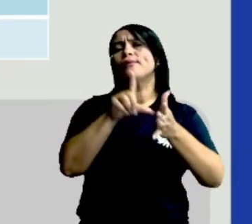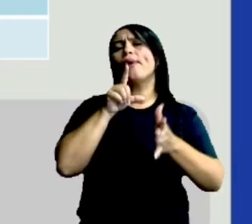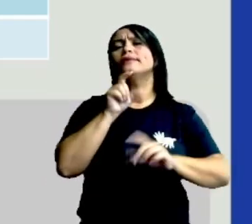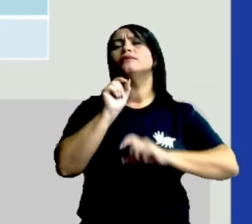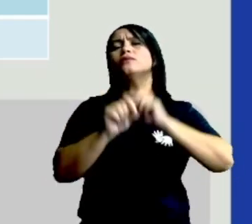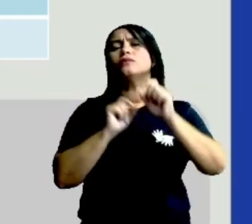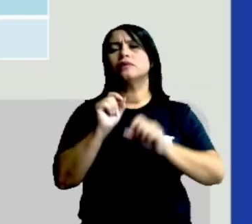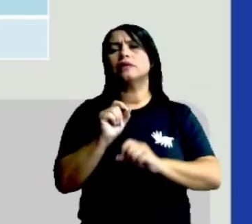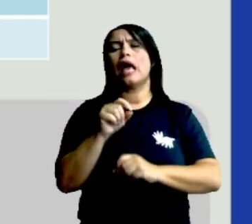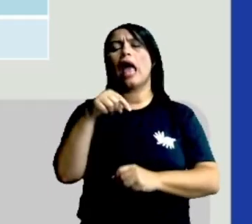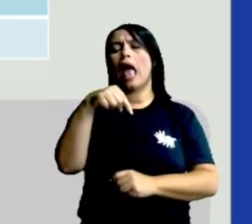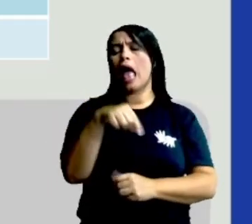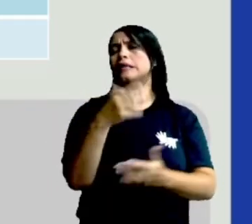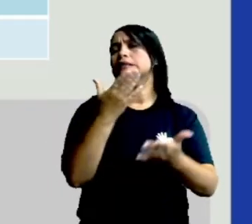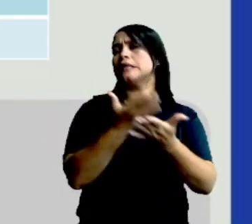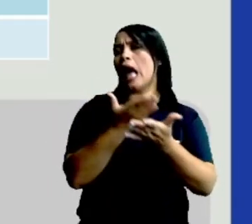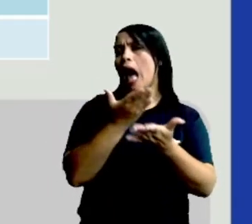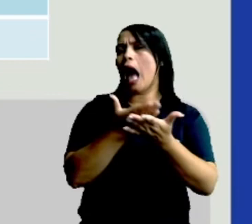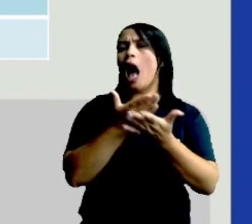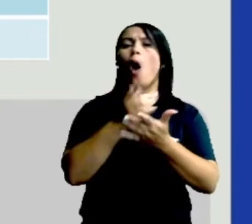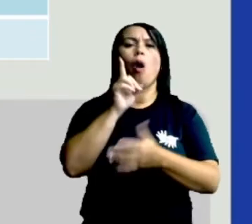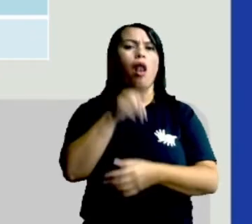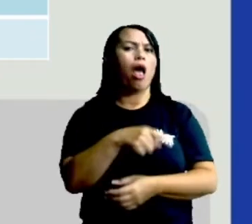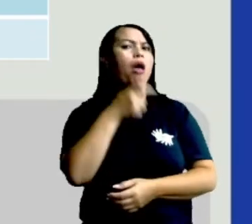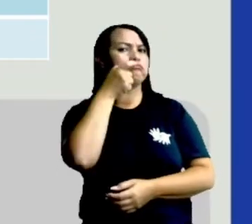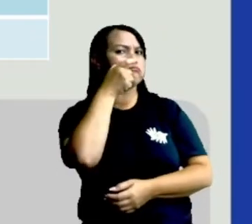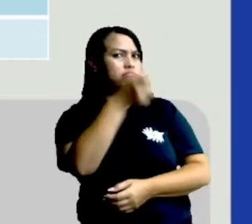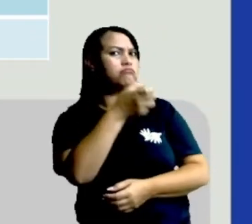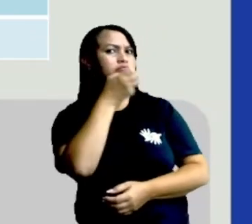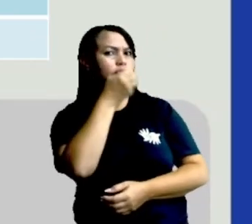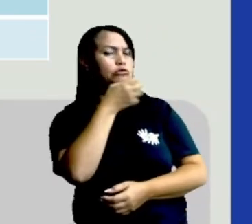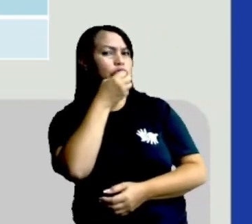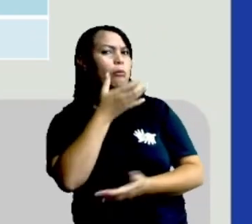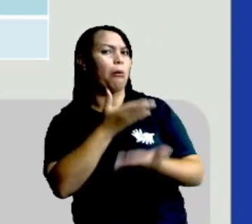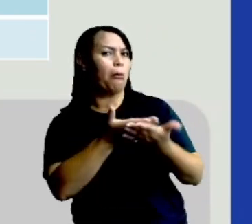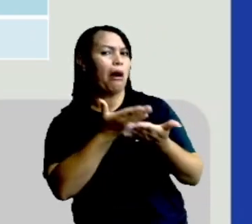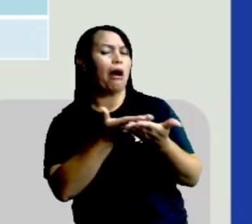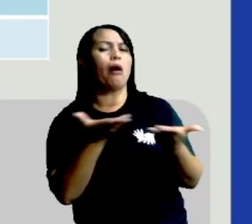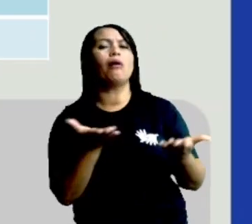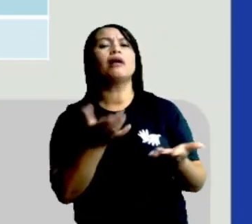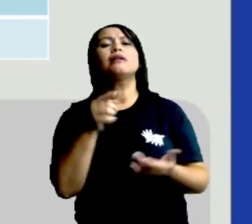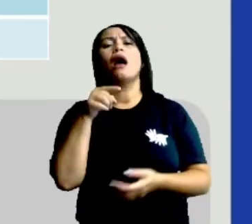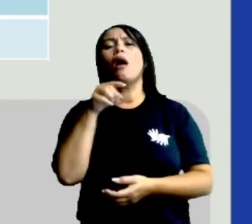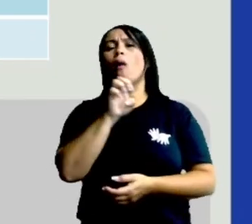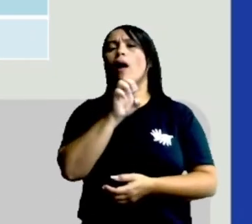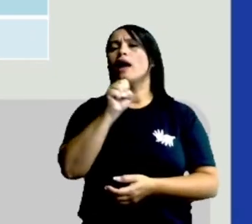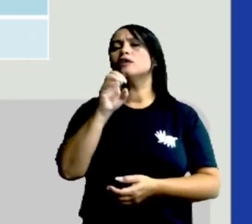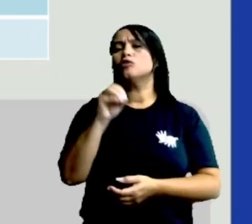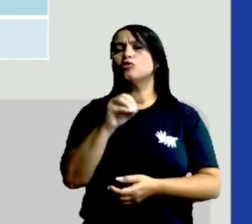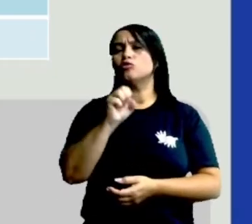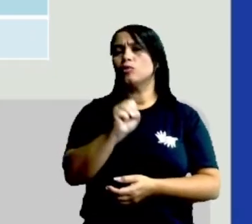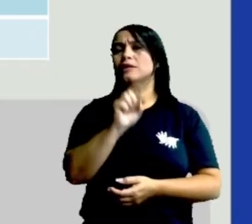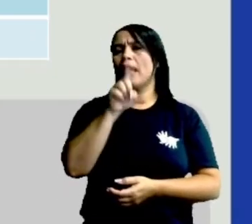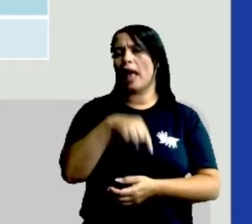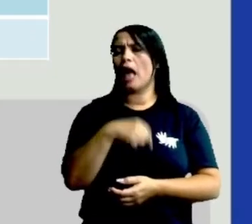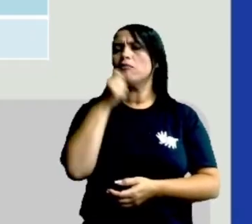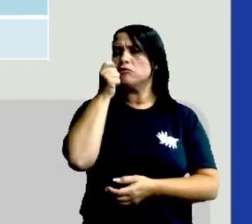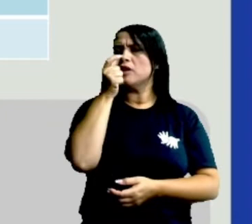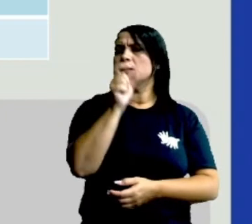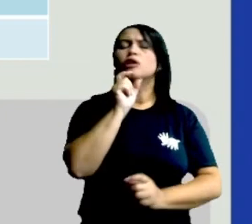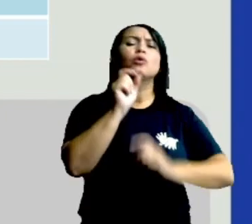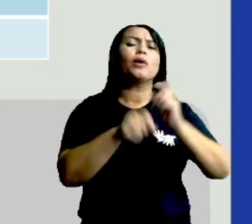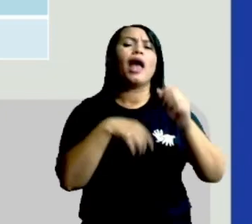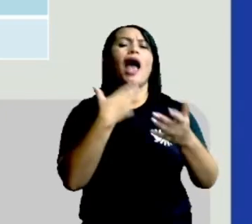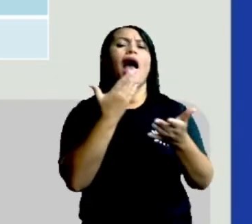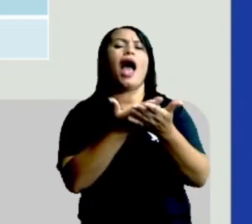exemplo, essa aula é muito interessante. Então, a gente diz, isso é muito interessante. E o quê? A aula.